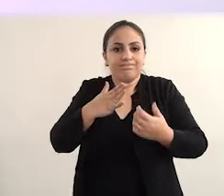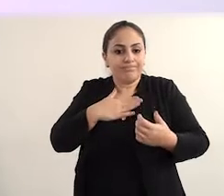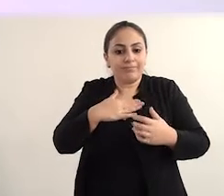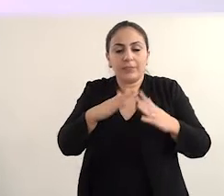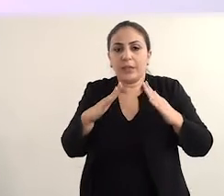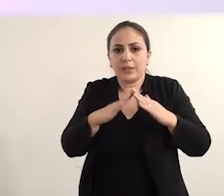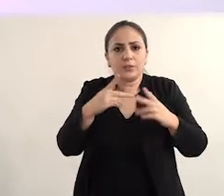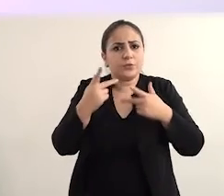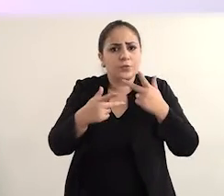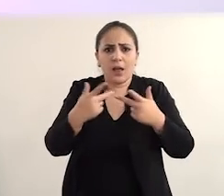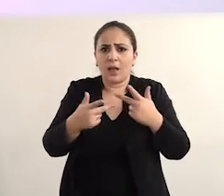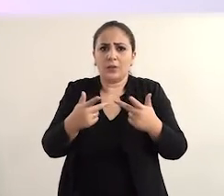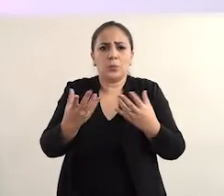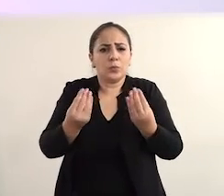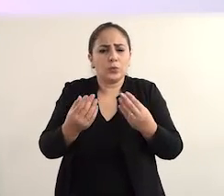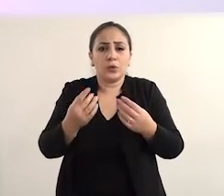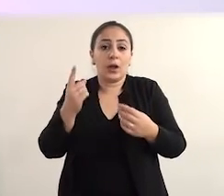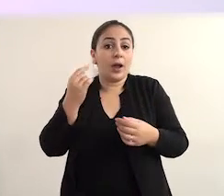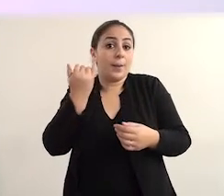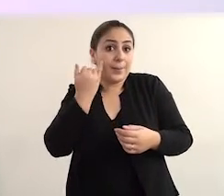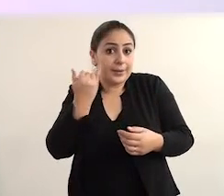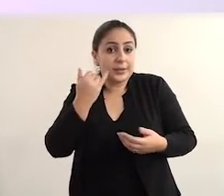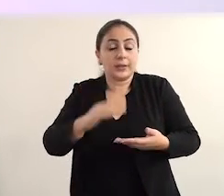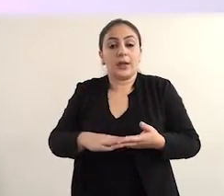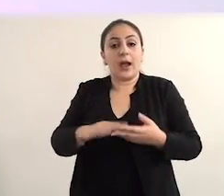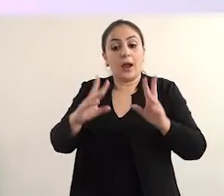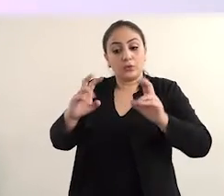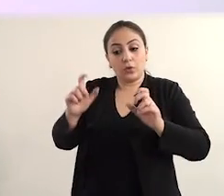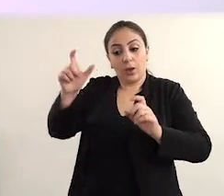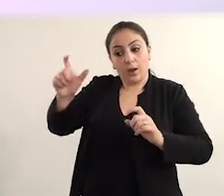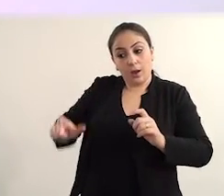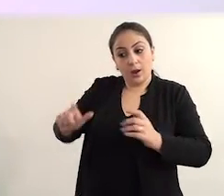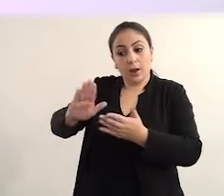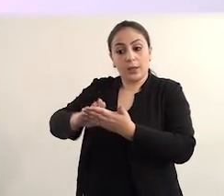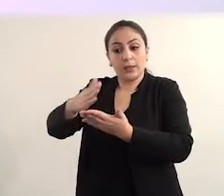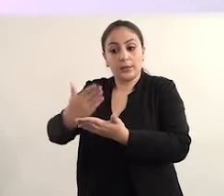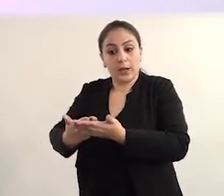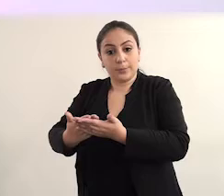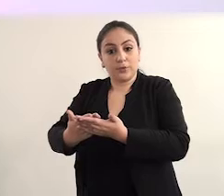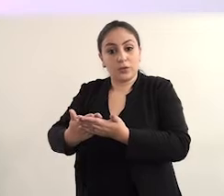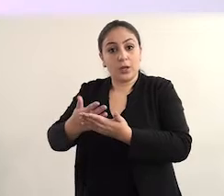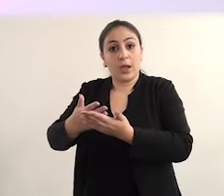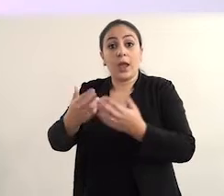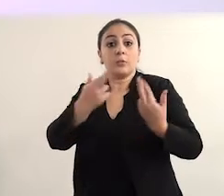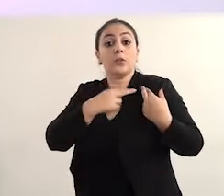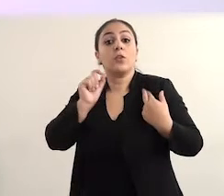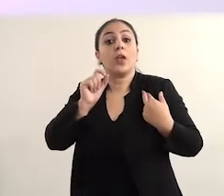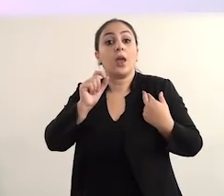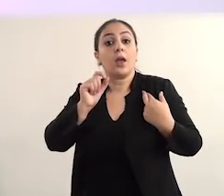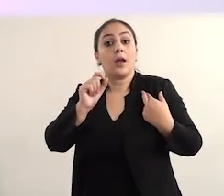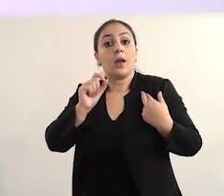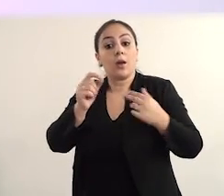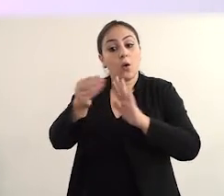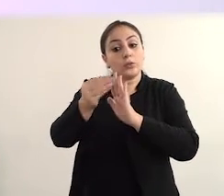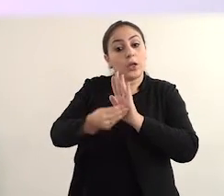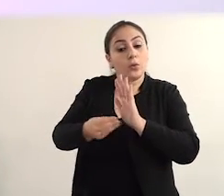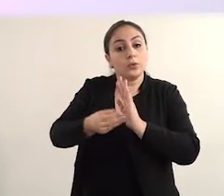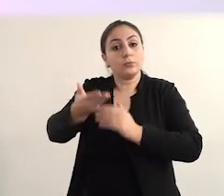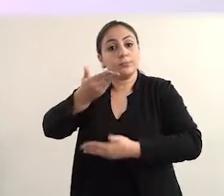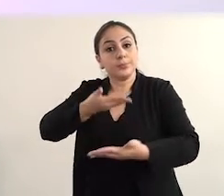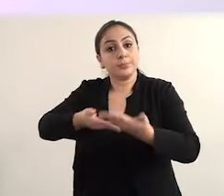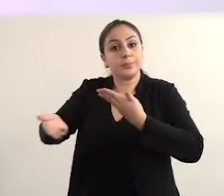em casa, falo muito com a minha filha a questão intérprete, a mediação do conteúdo. Não é teu secretário,